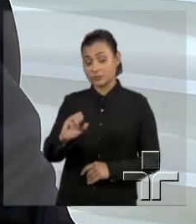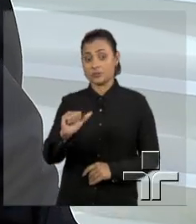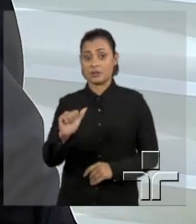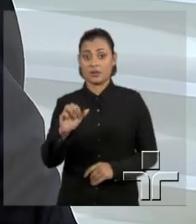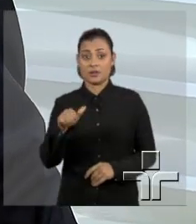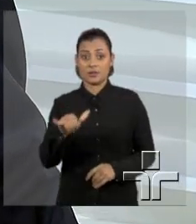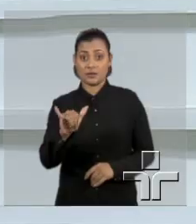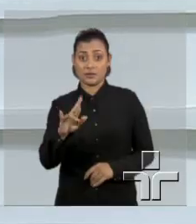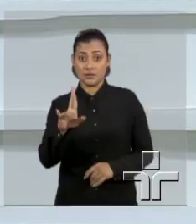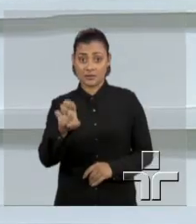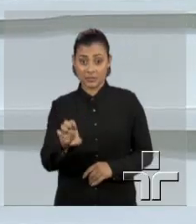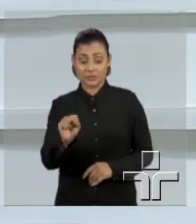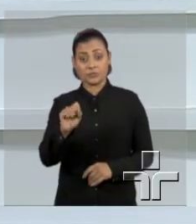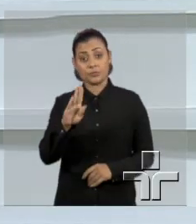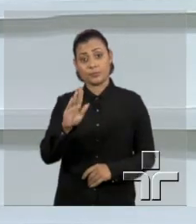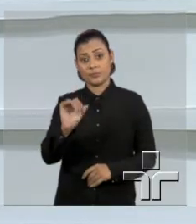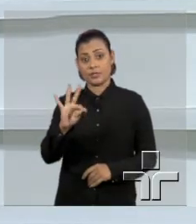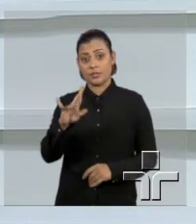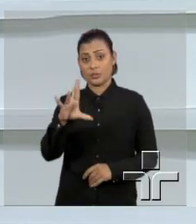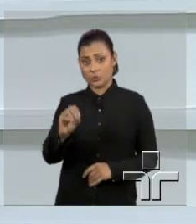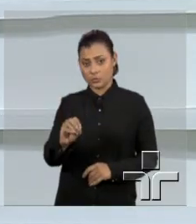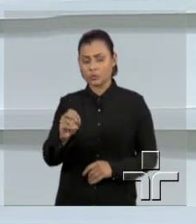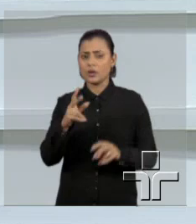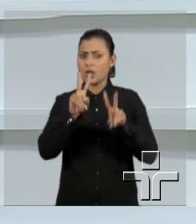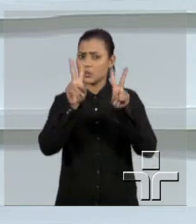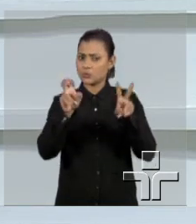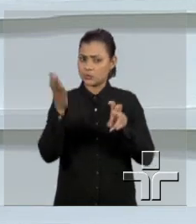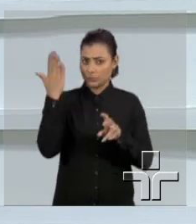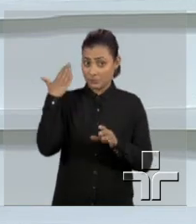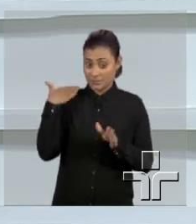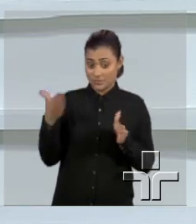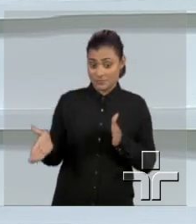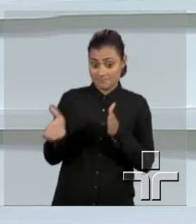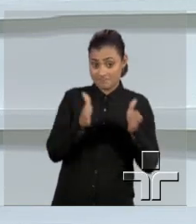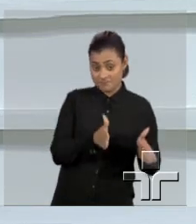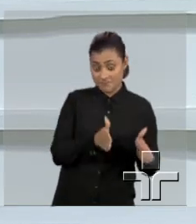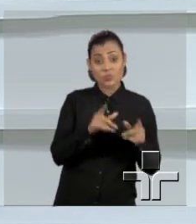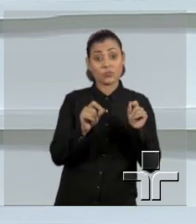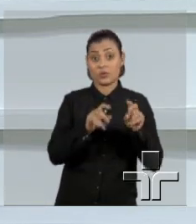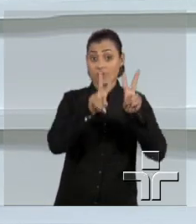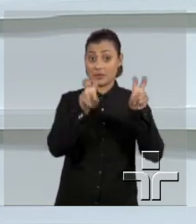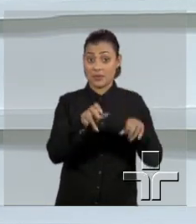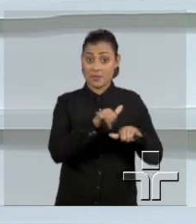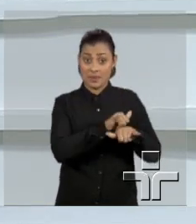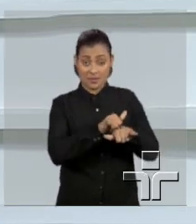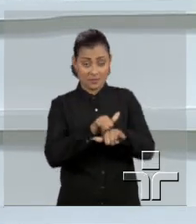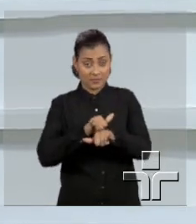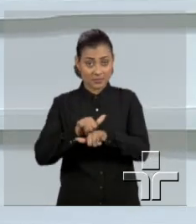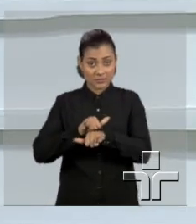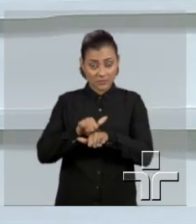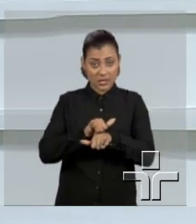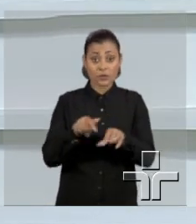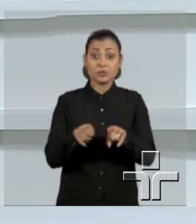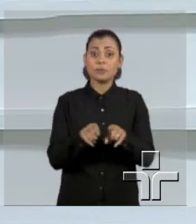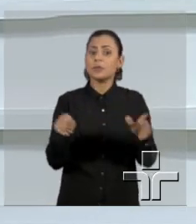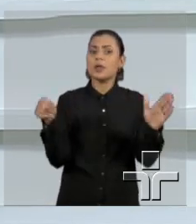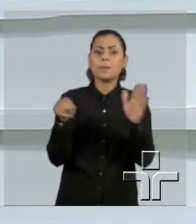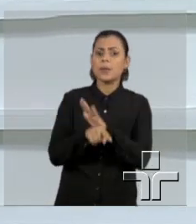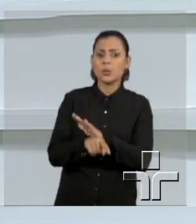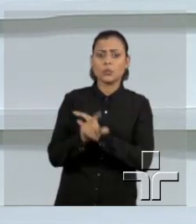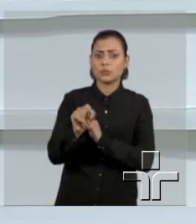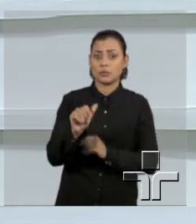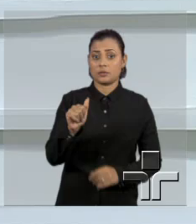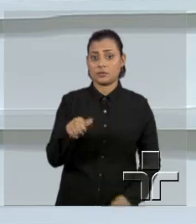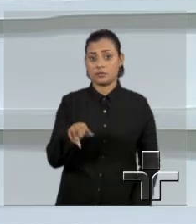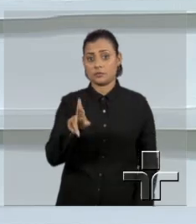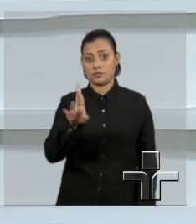Brito. Vamos ainda no assunto que estávamos no bloco anterior, na questão da Lava Jato, com a pergunta do